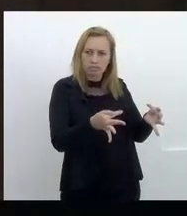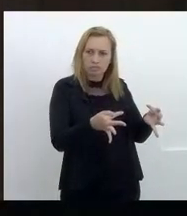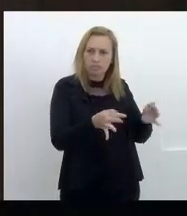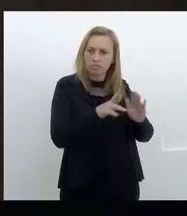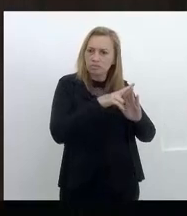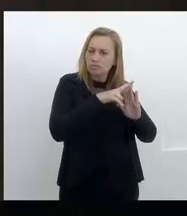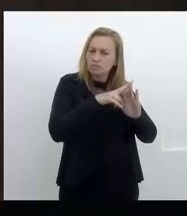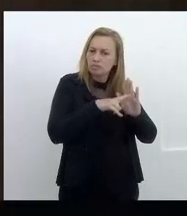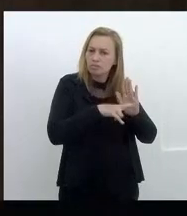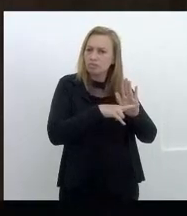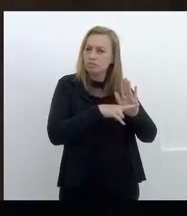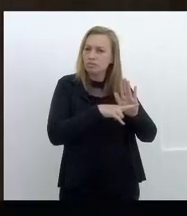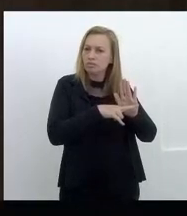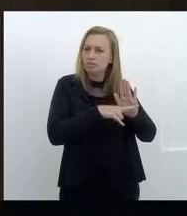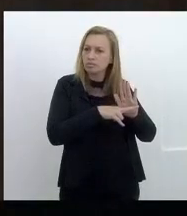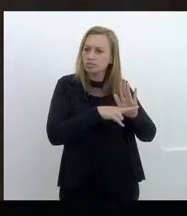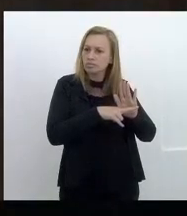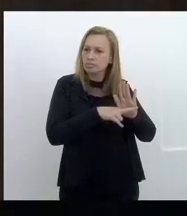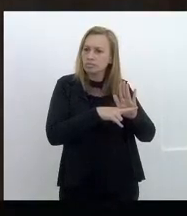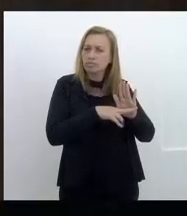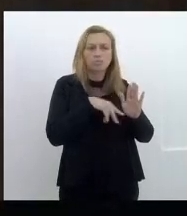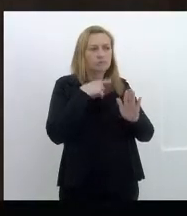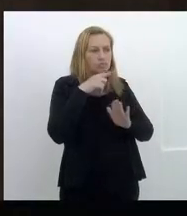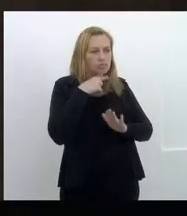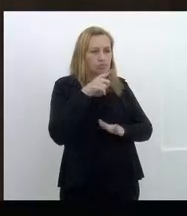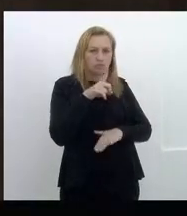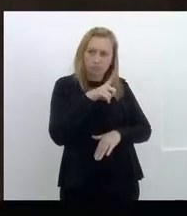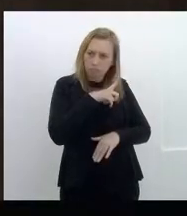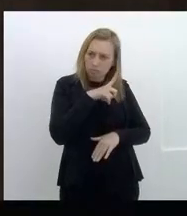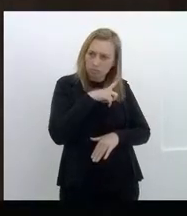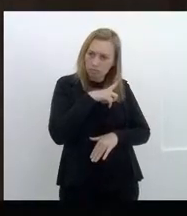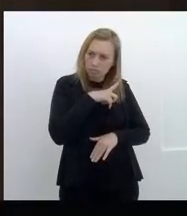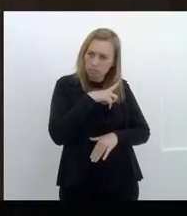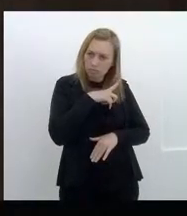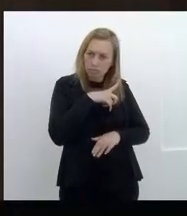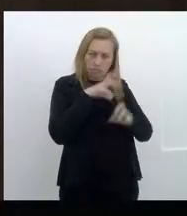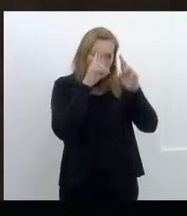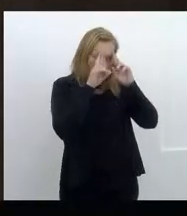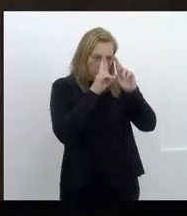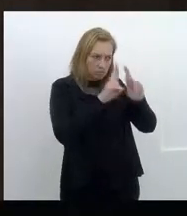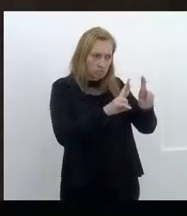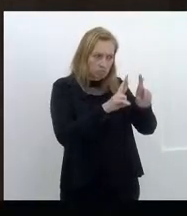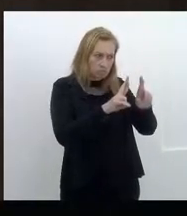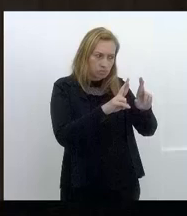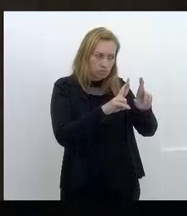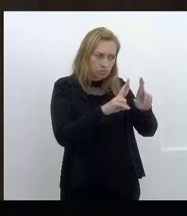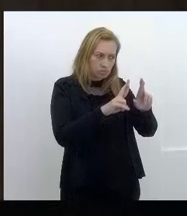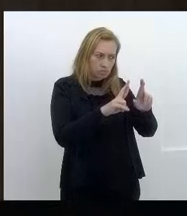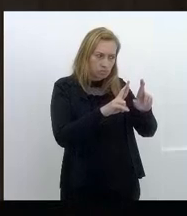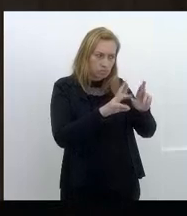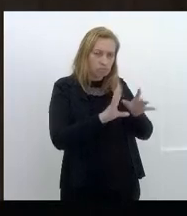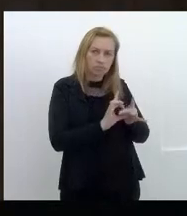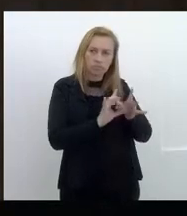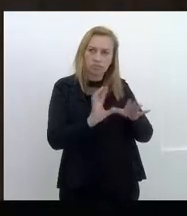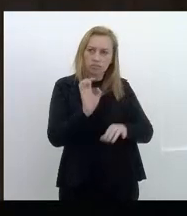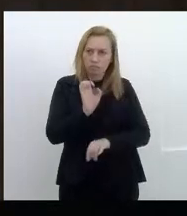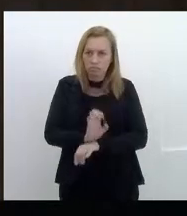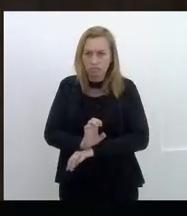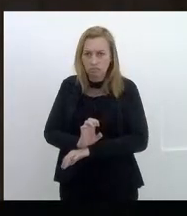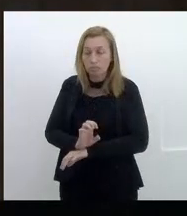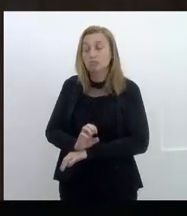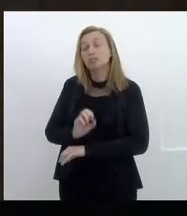regime que temos dúvida de que respeita a autonomia do Estado